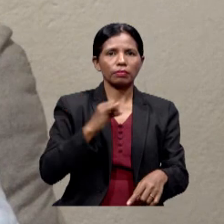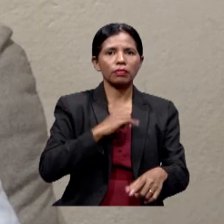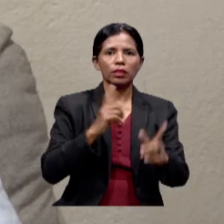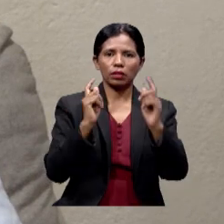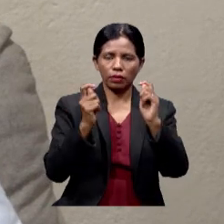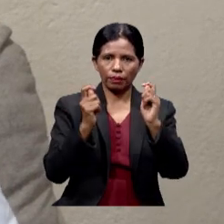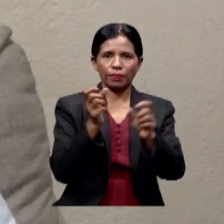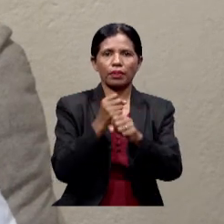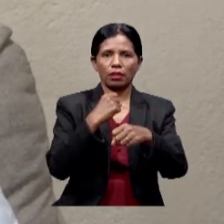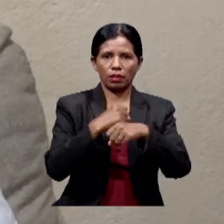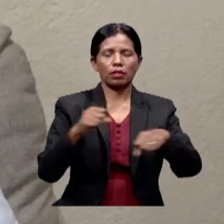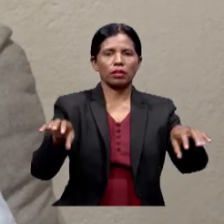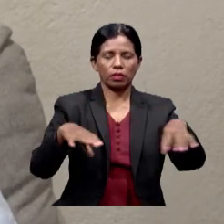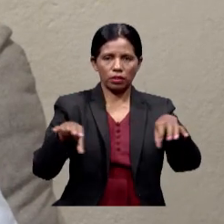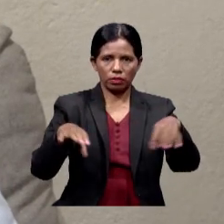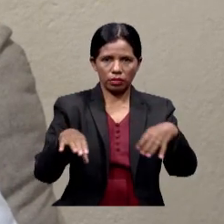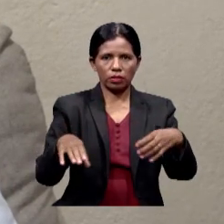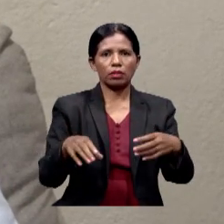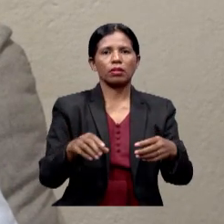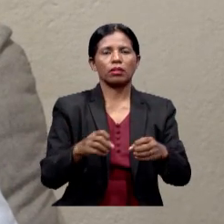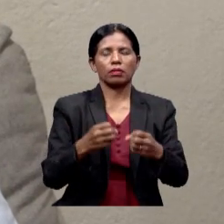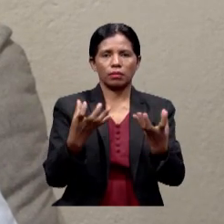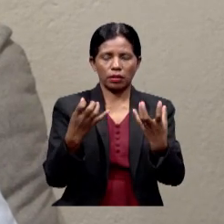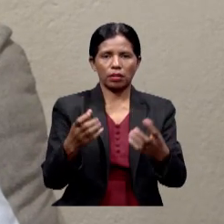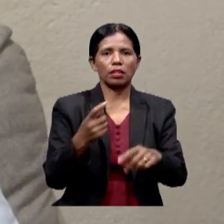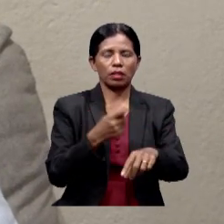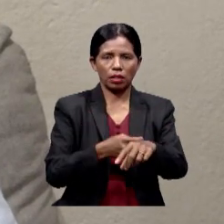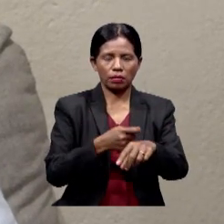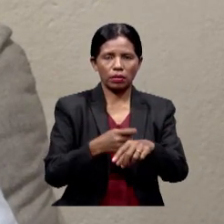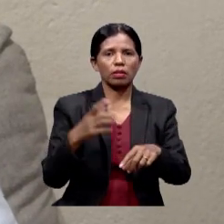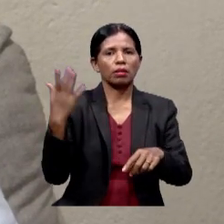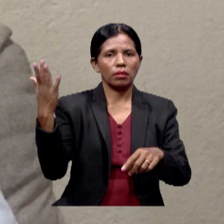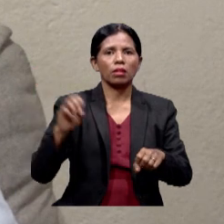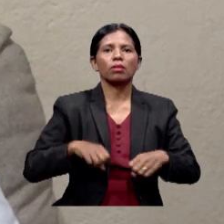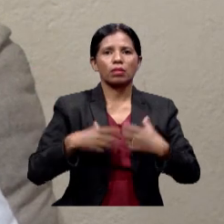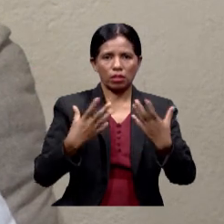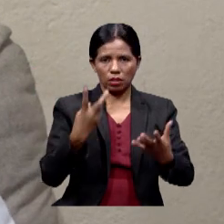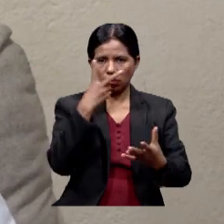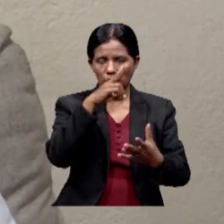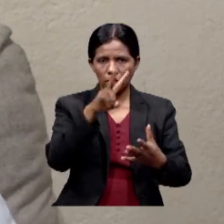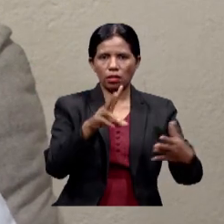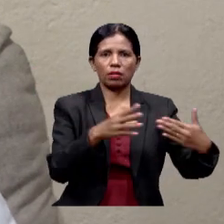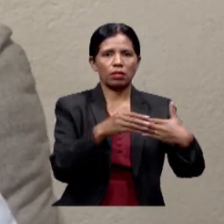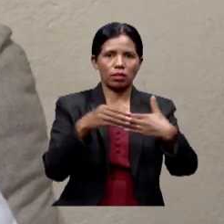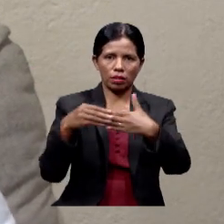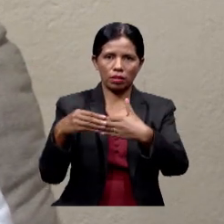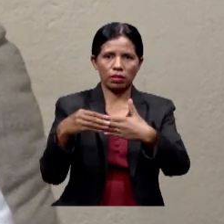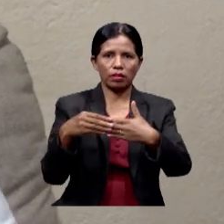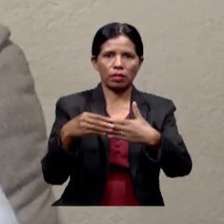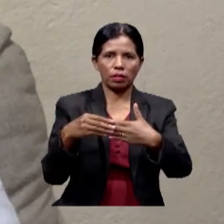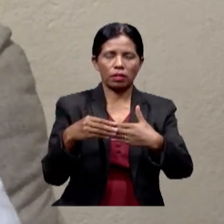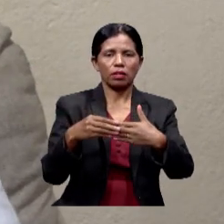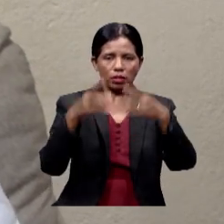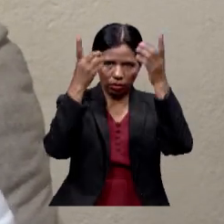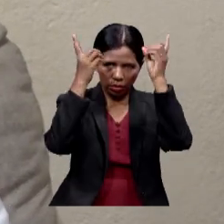hela serviço lobo kwangi da neve altura neva o insama katu hare organiza presidi